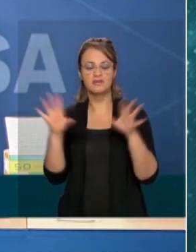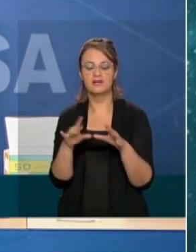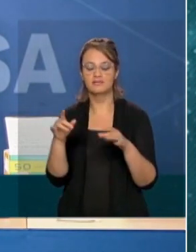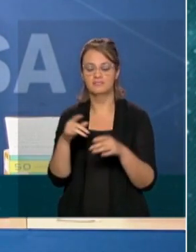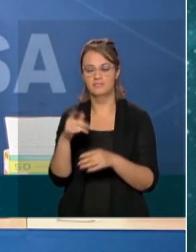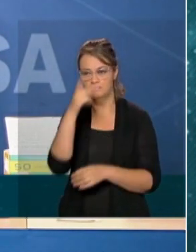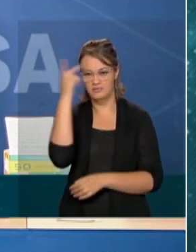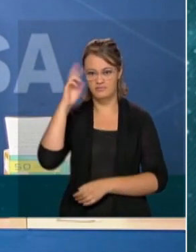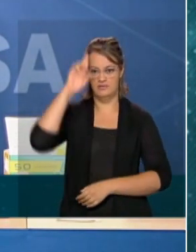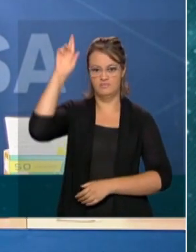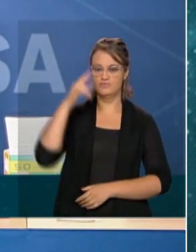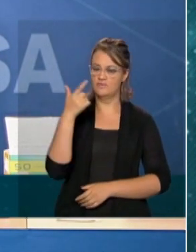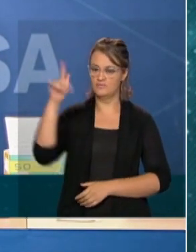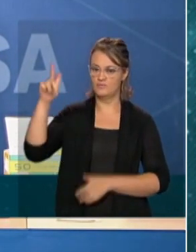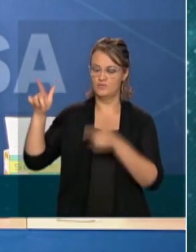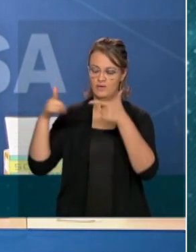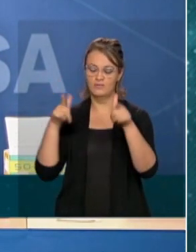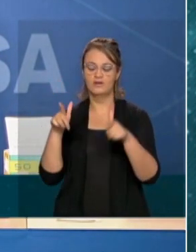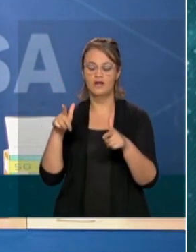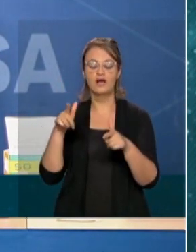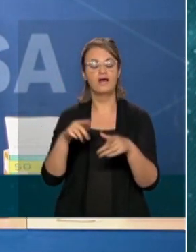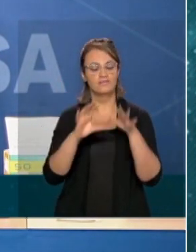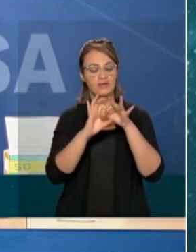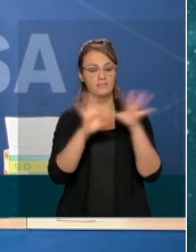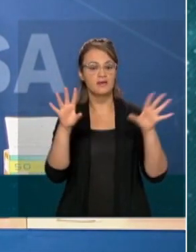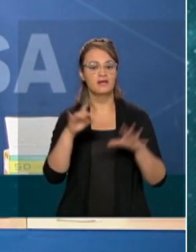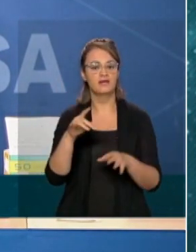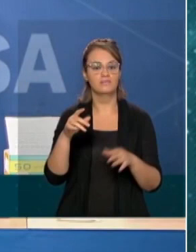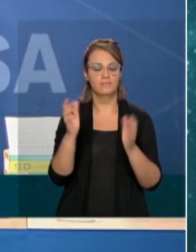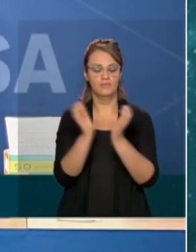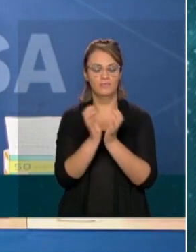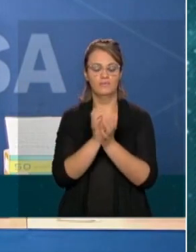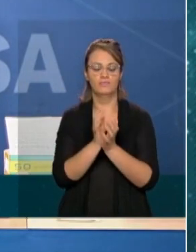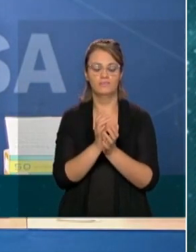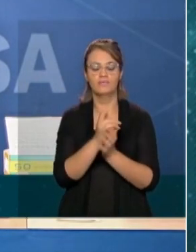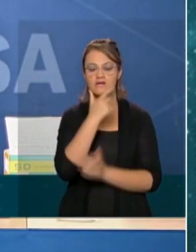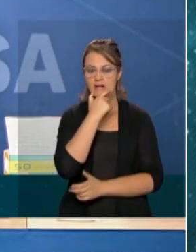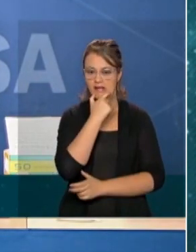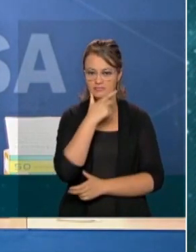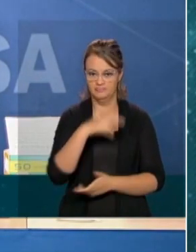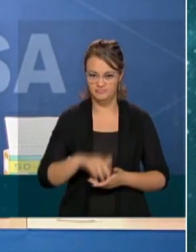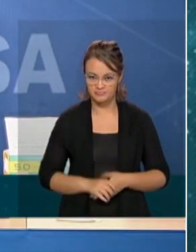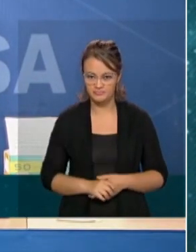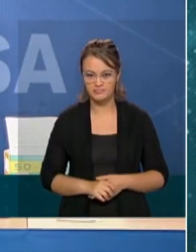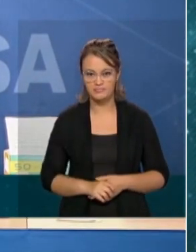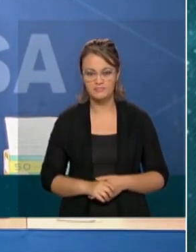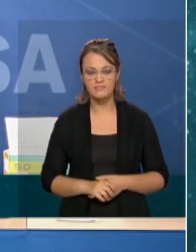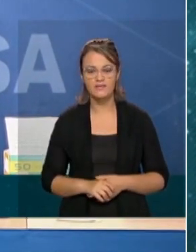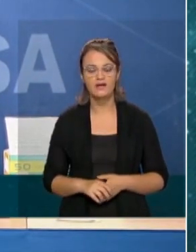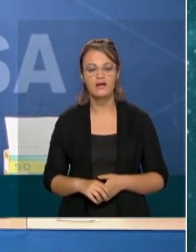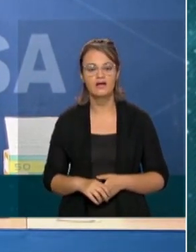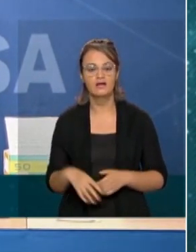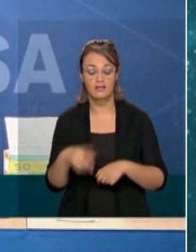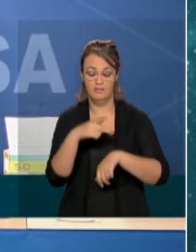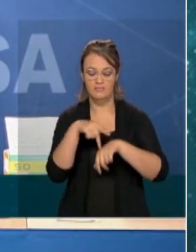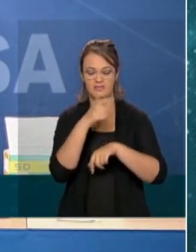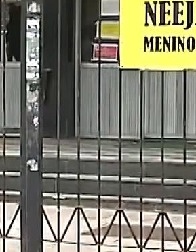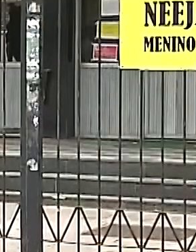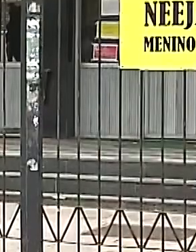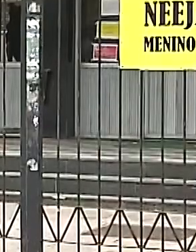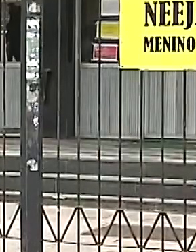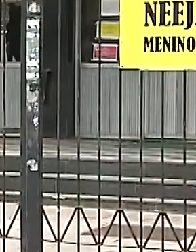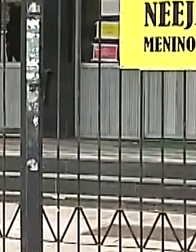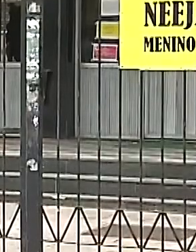Gonçalves e Santa Cruz do Sul 100 mil alunos vão participar dessa prova e outras 245 mil já estão